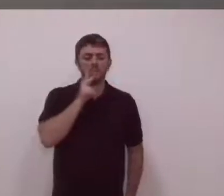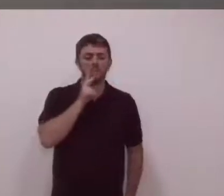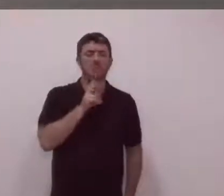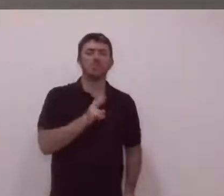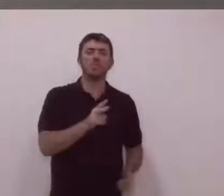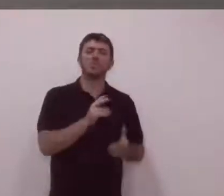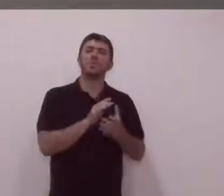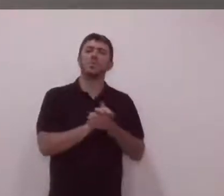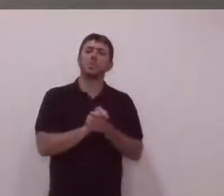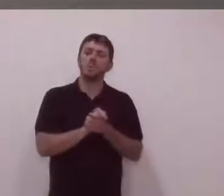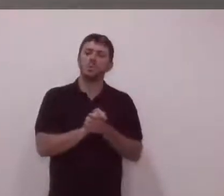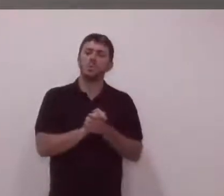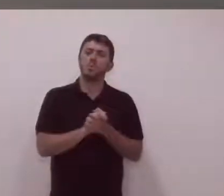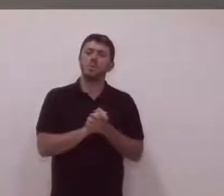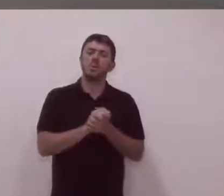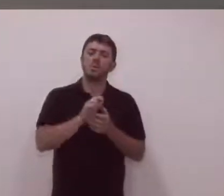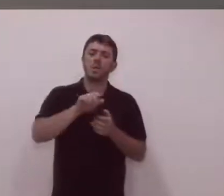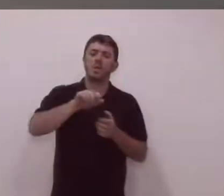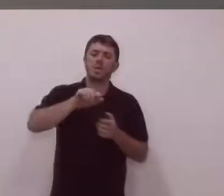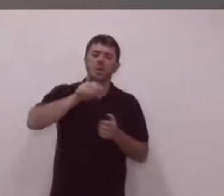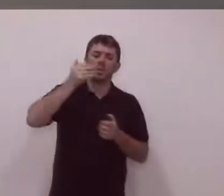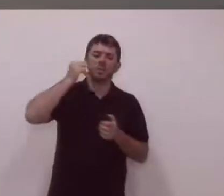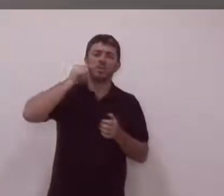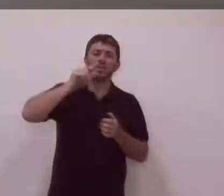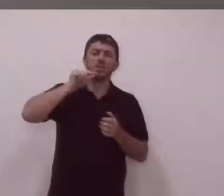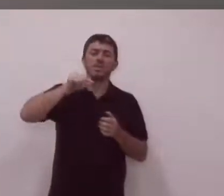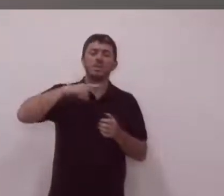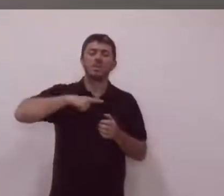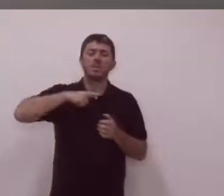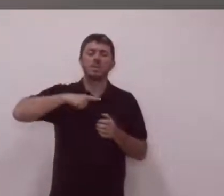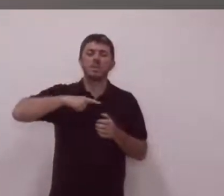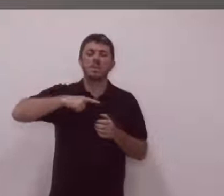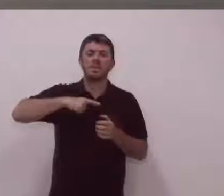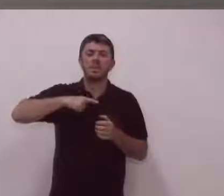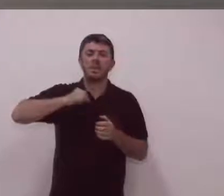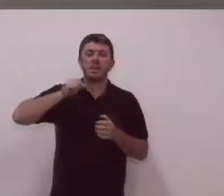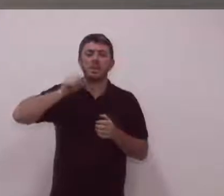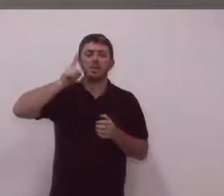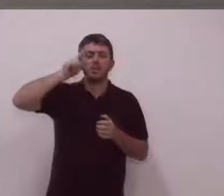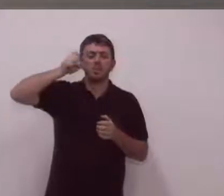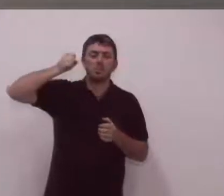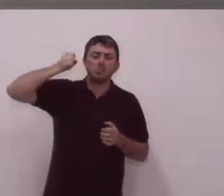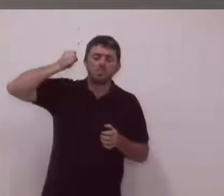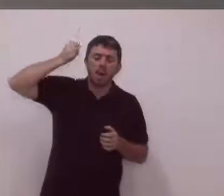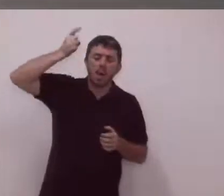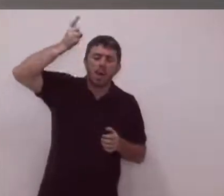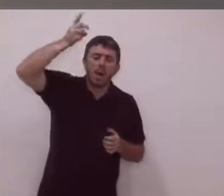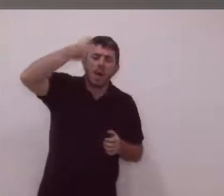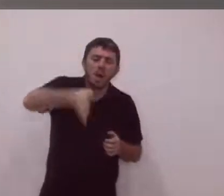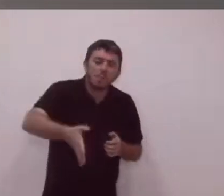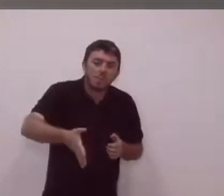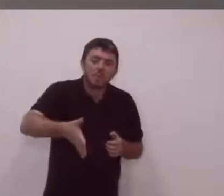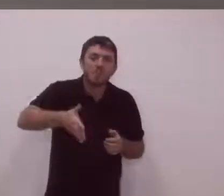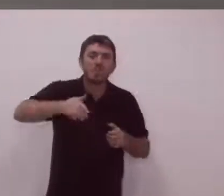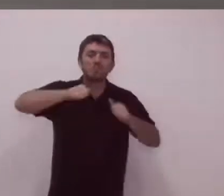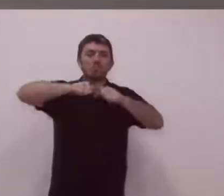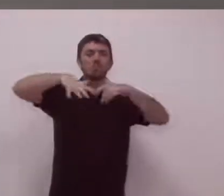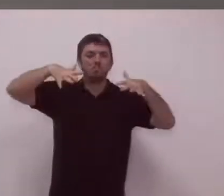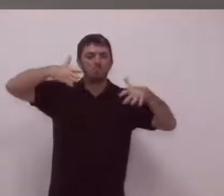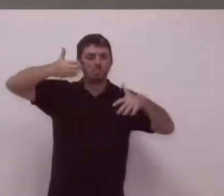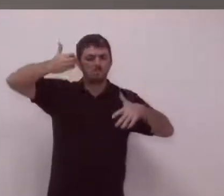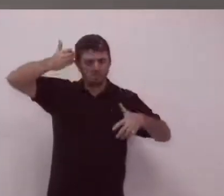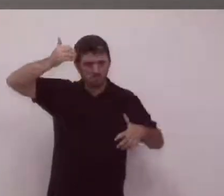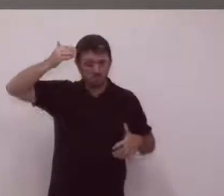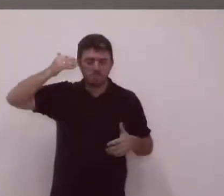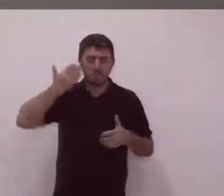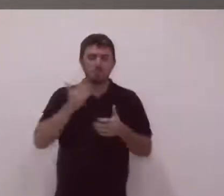começou em um dia e terminou em outro eu sempre prezei pela prudência prudência é essa que falávamos sobre